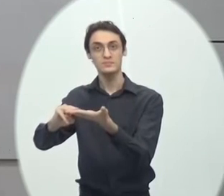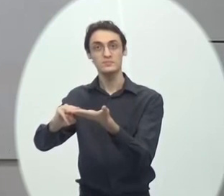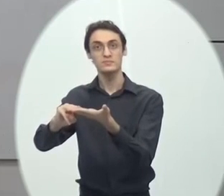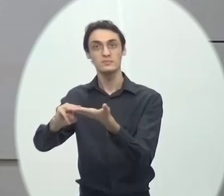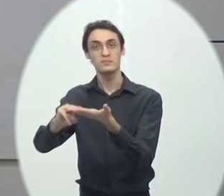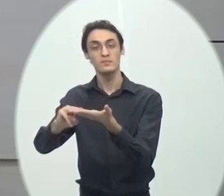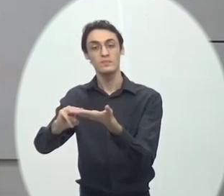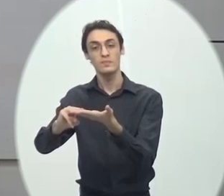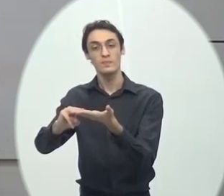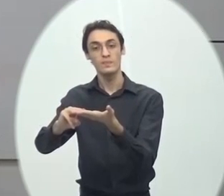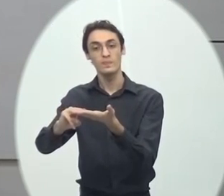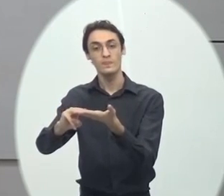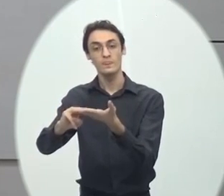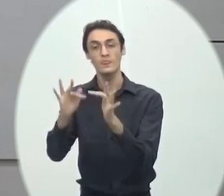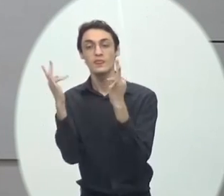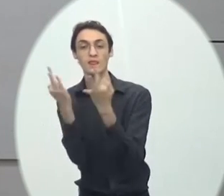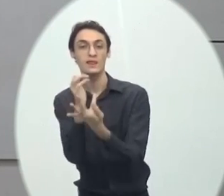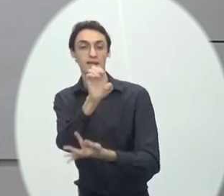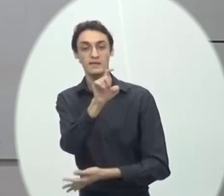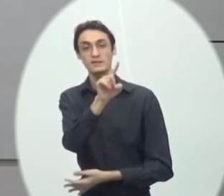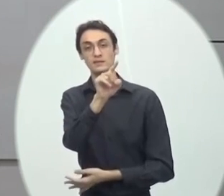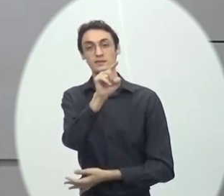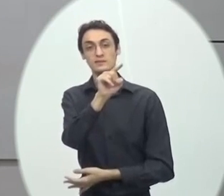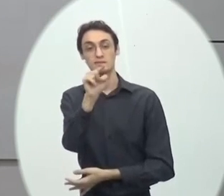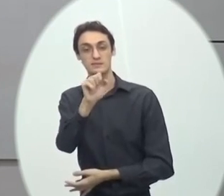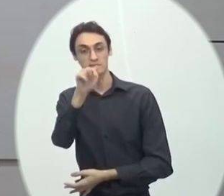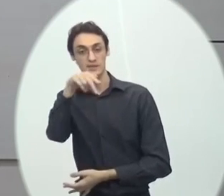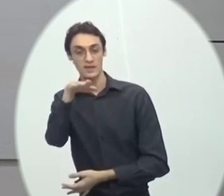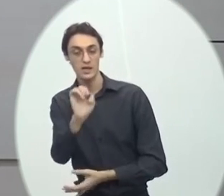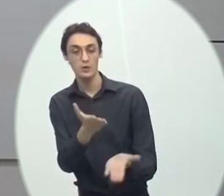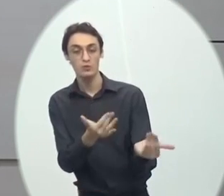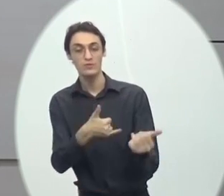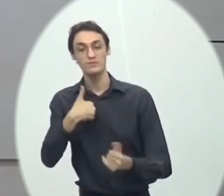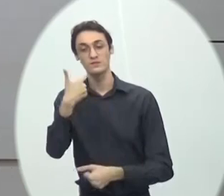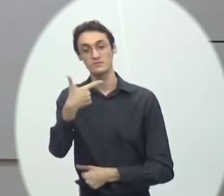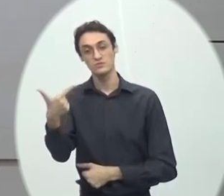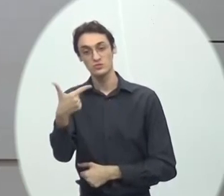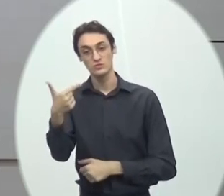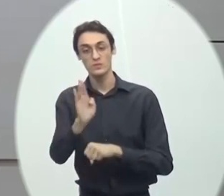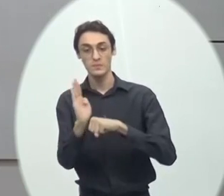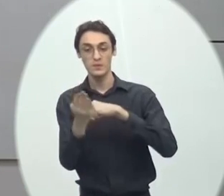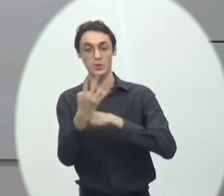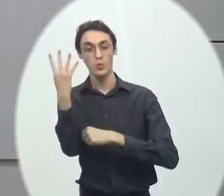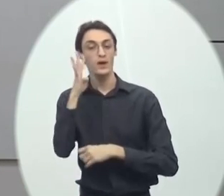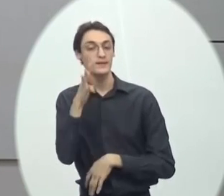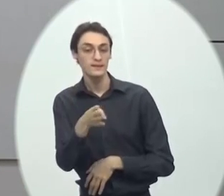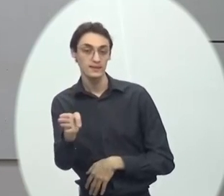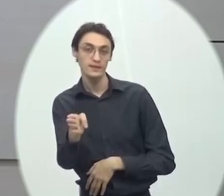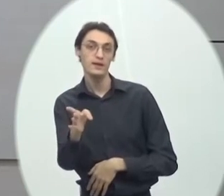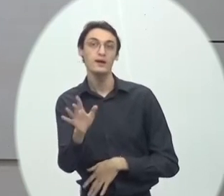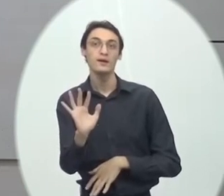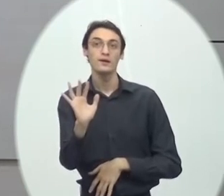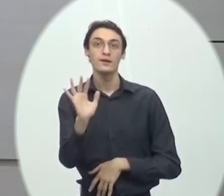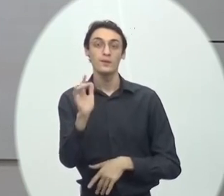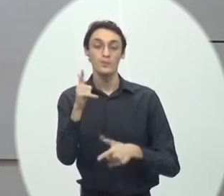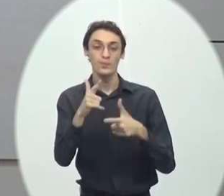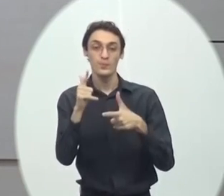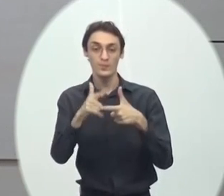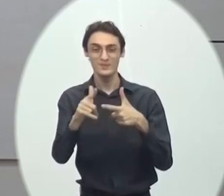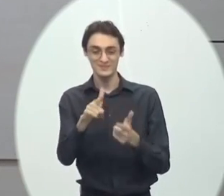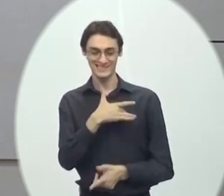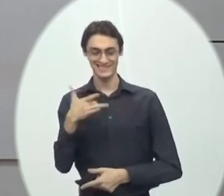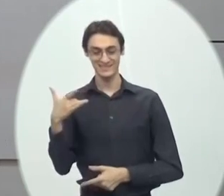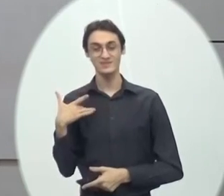à família do Ezequiel Augusto Inácio, um jovem de 22 anos, morador ali da quarta linha, que infelizmente, por complicações de saúde